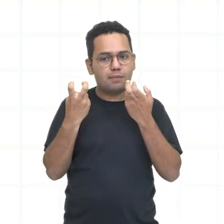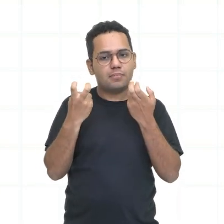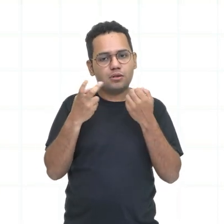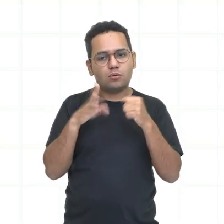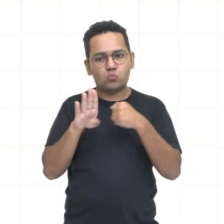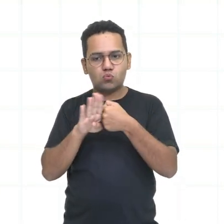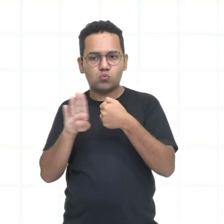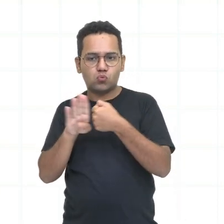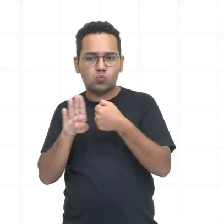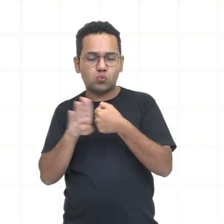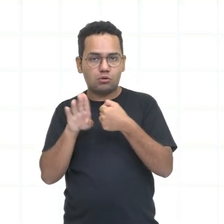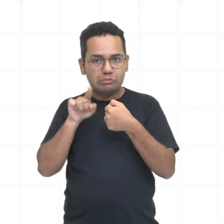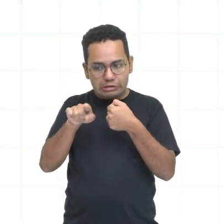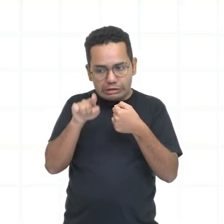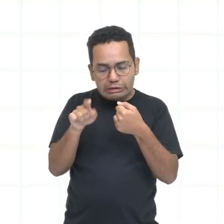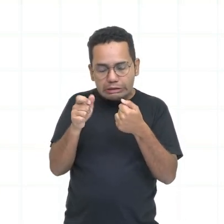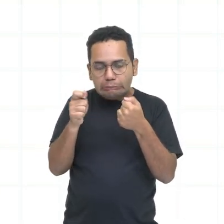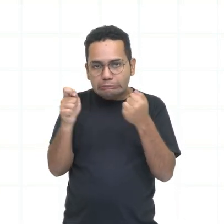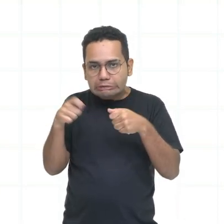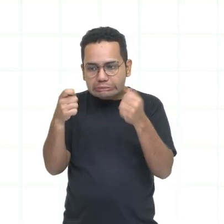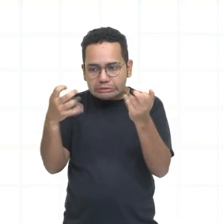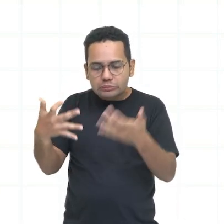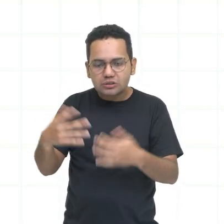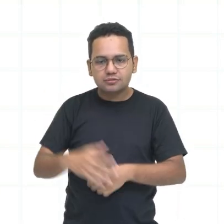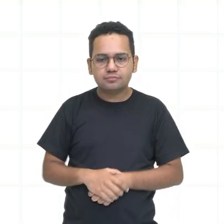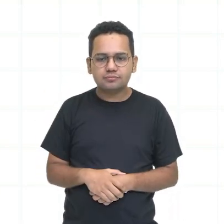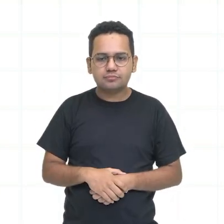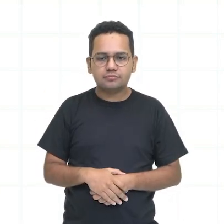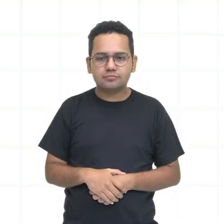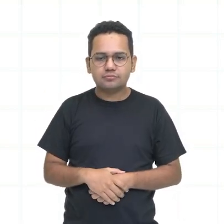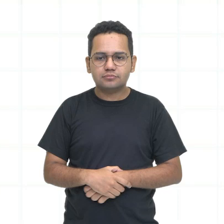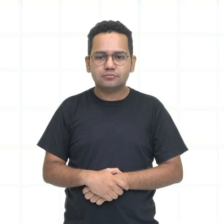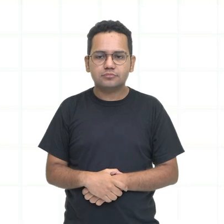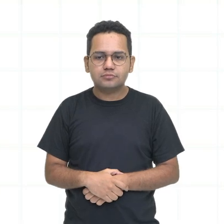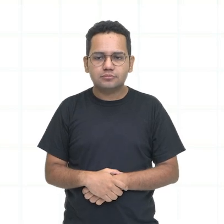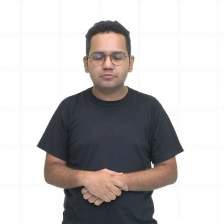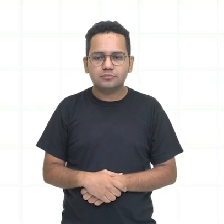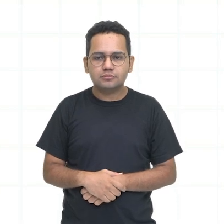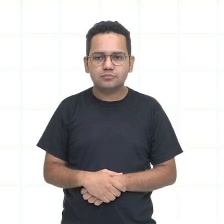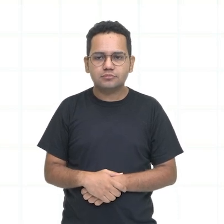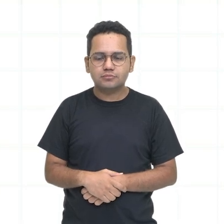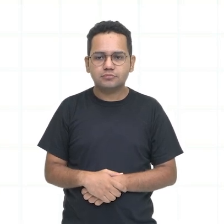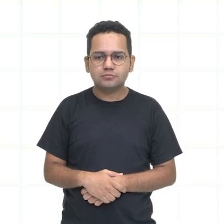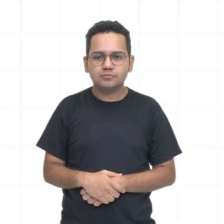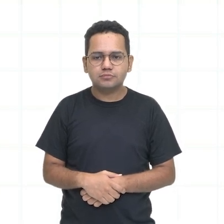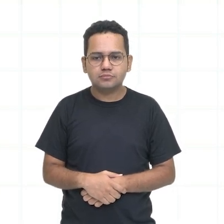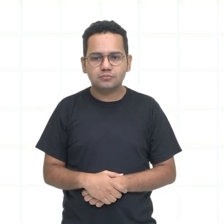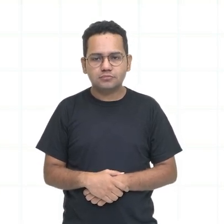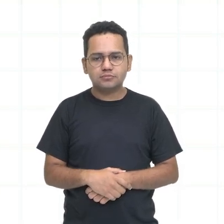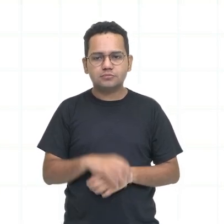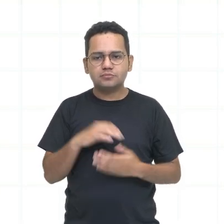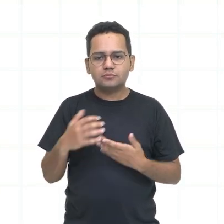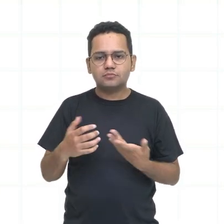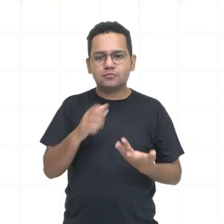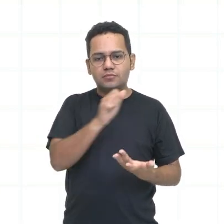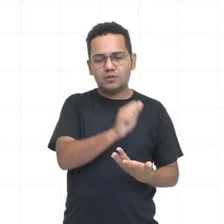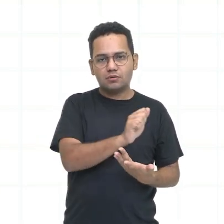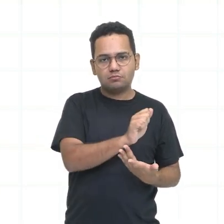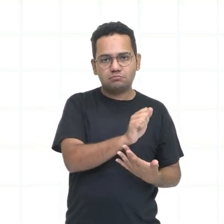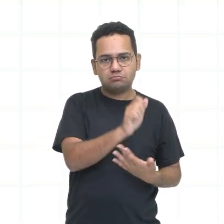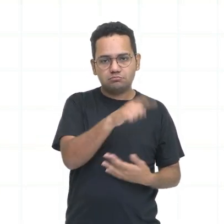de indefinite articles. Indefinite articles. O the, então, ele é definido,